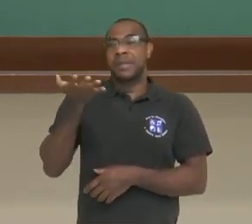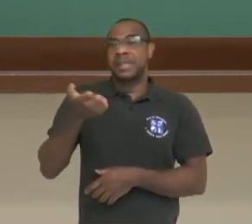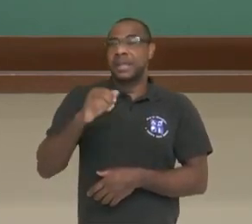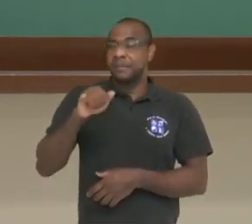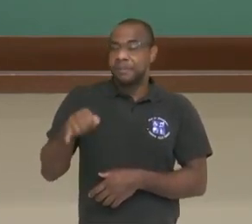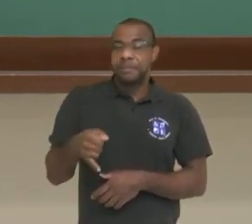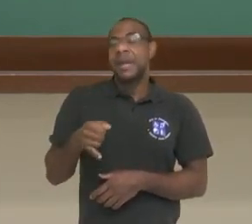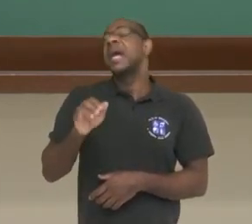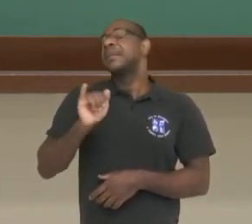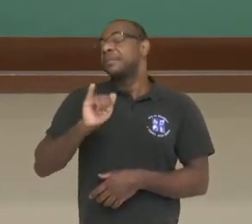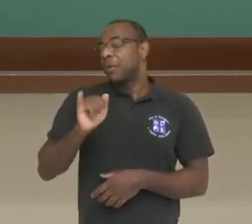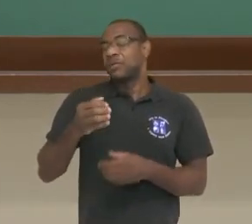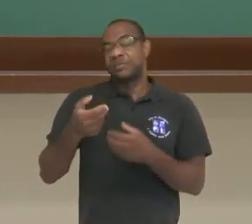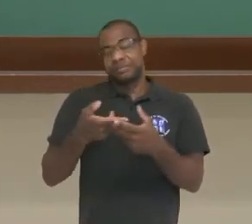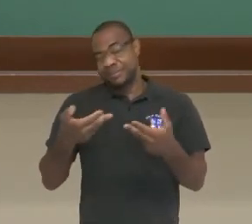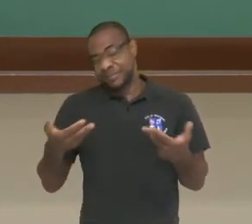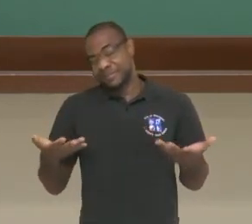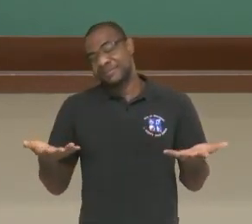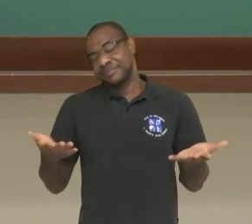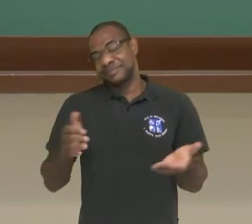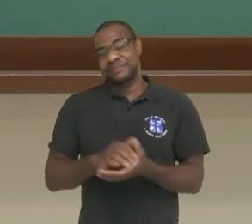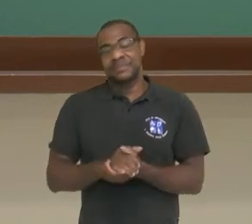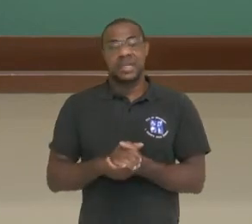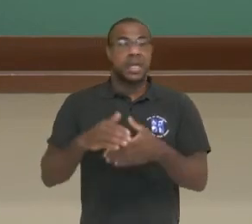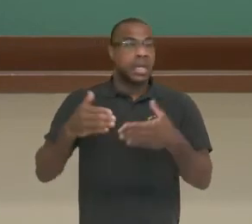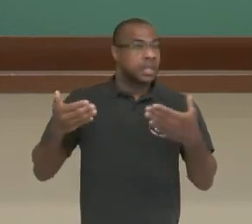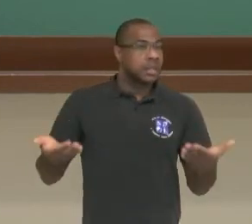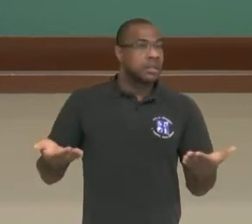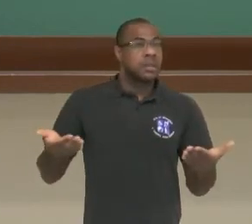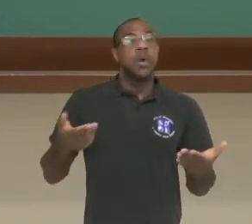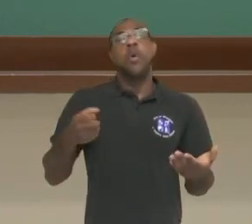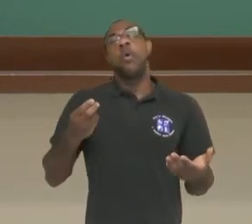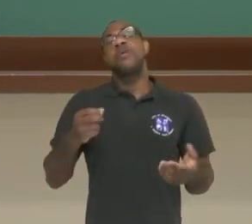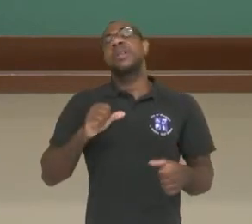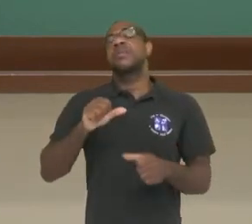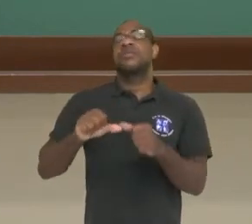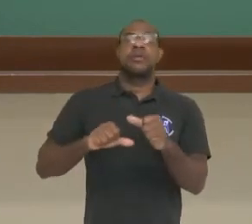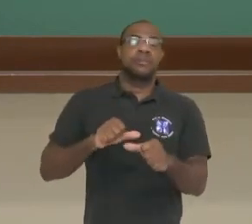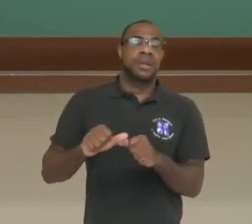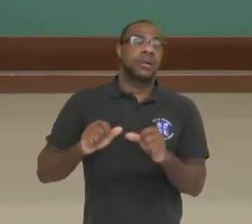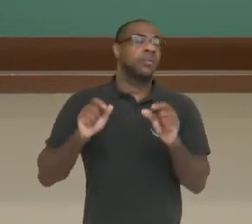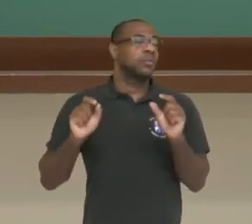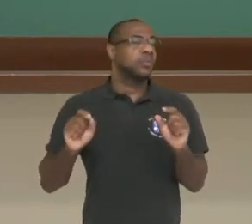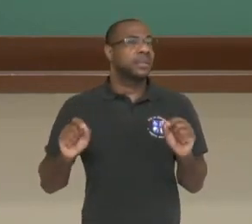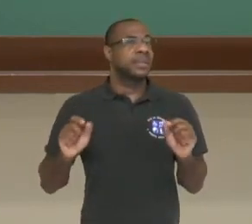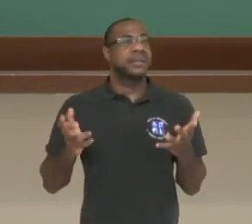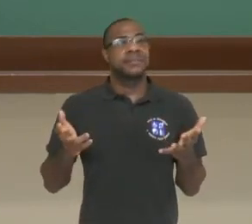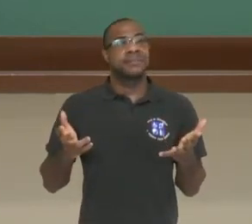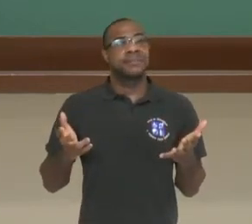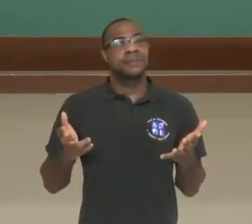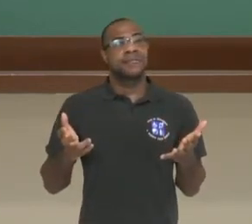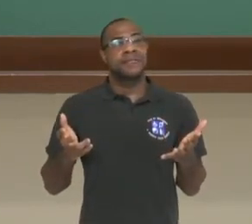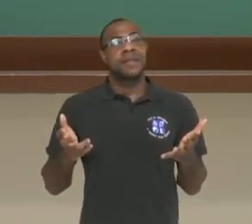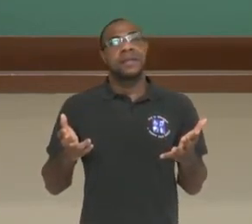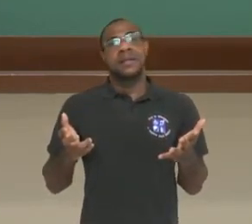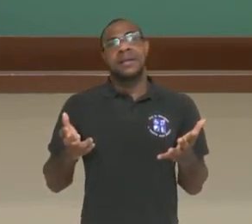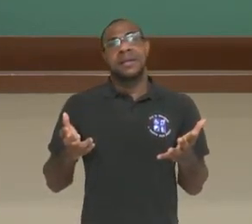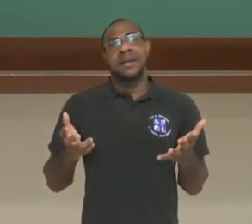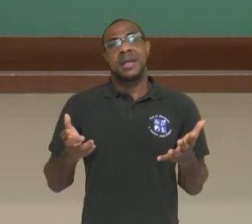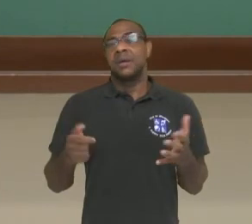torna um escravizado, você vai vendê-lo, ou vai transformá-lo numa mão de obra para trabalhar